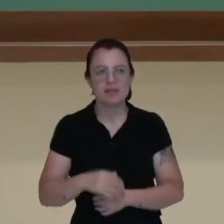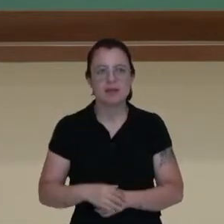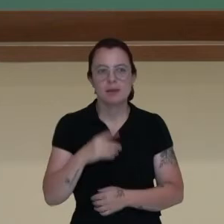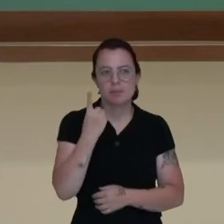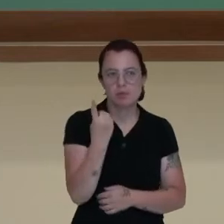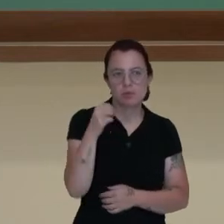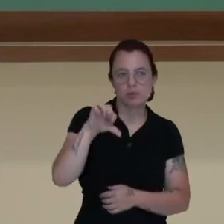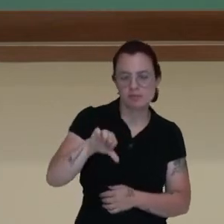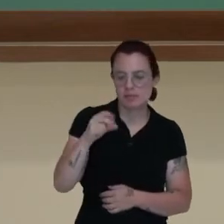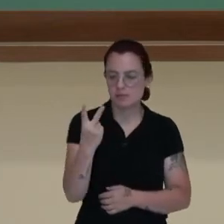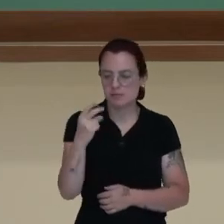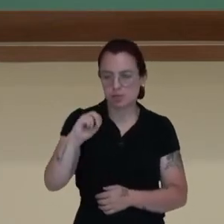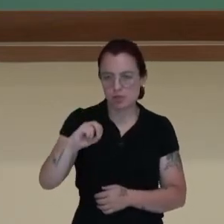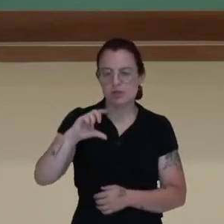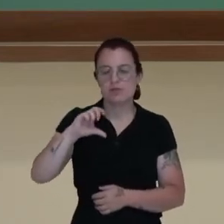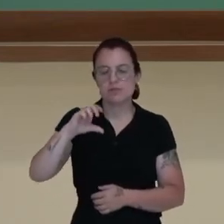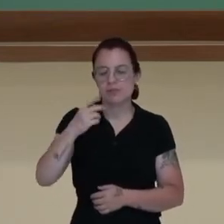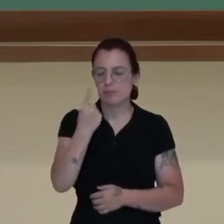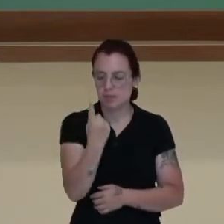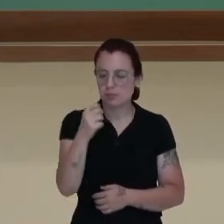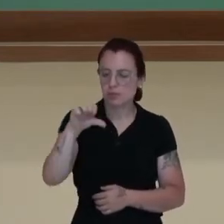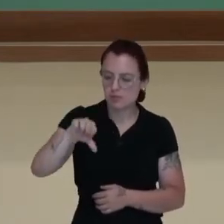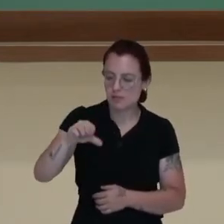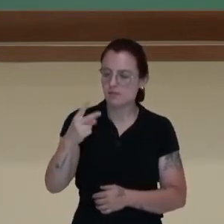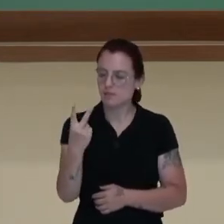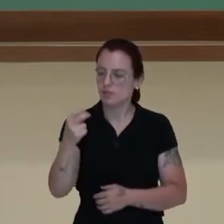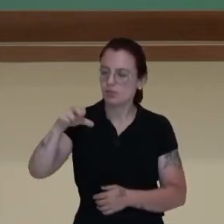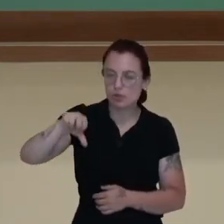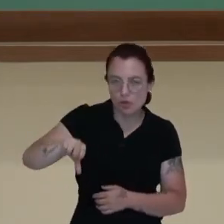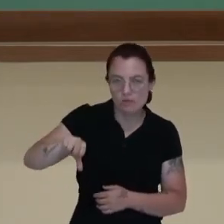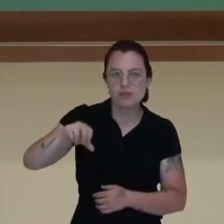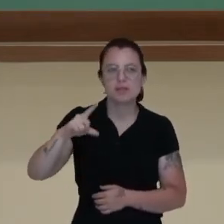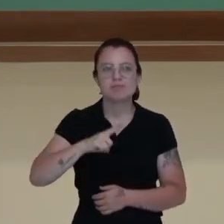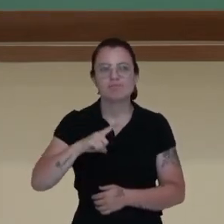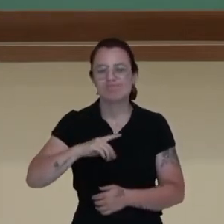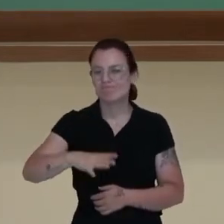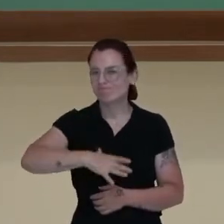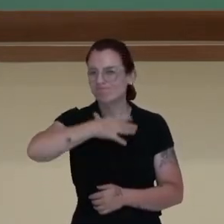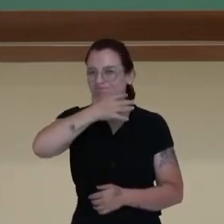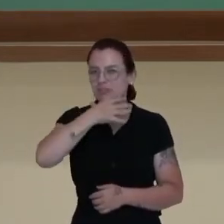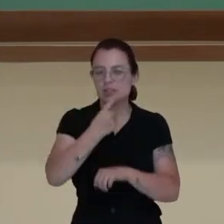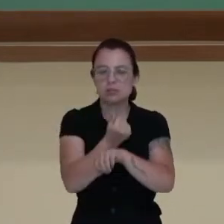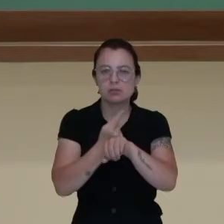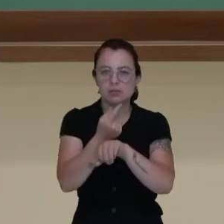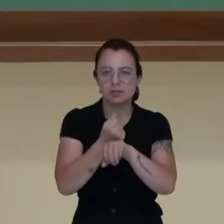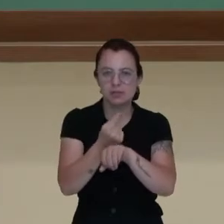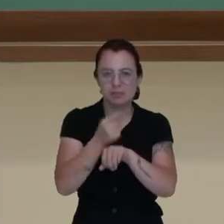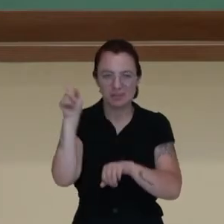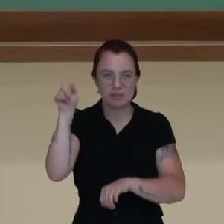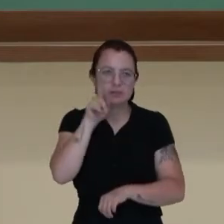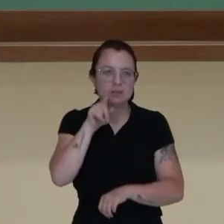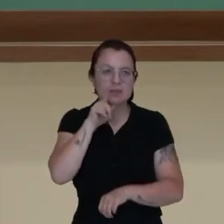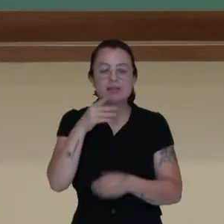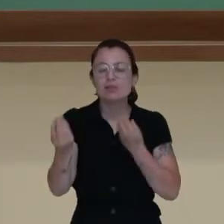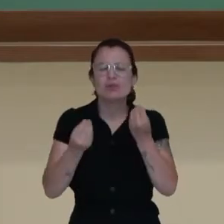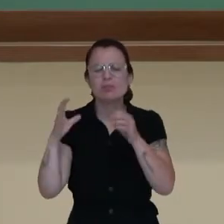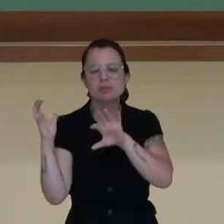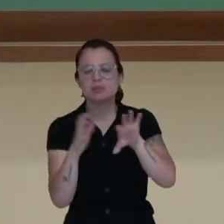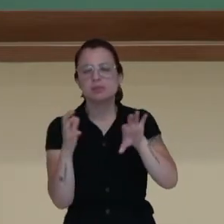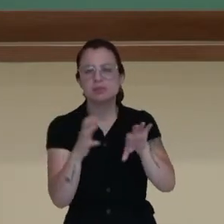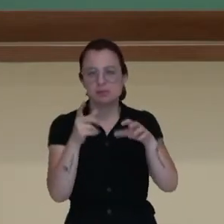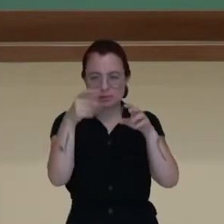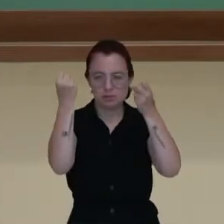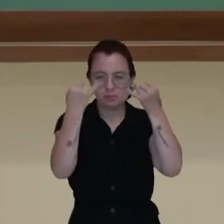uma grande crise econômica internacional, a queda da Bolsa de Nova York, e indique como essa crise afetou a